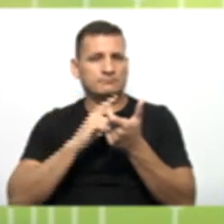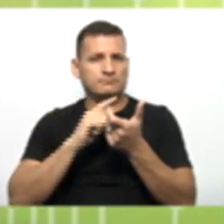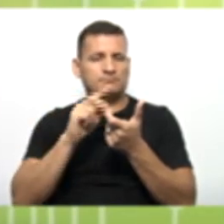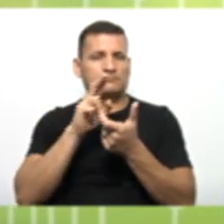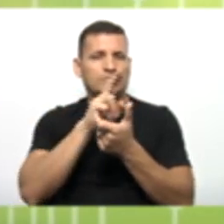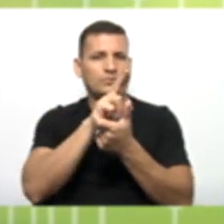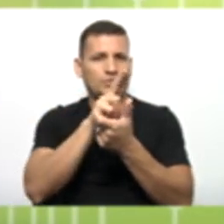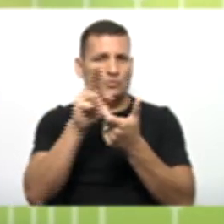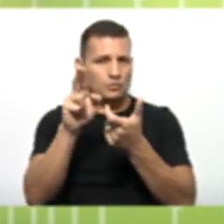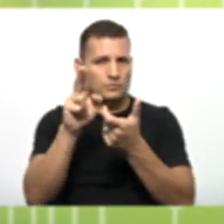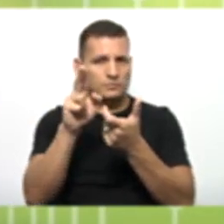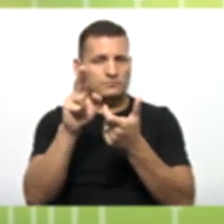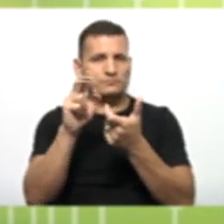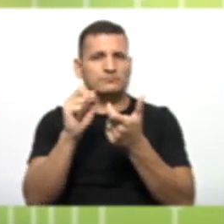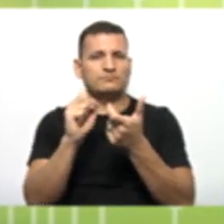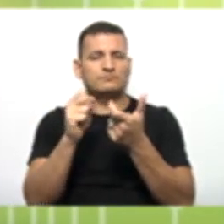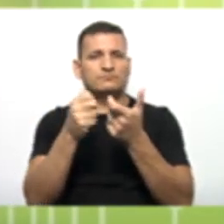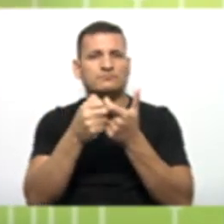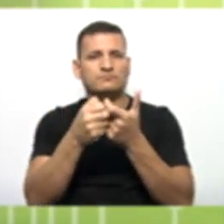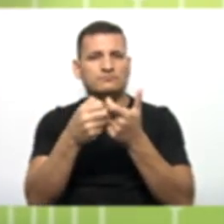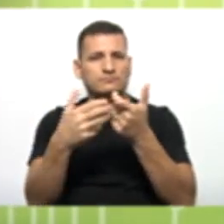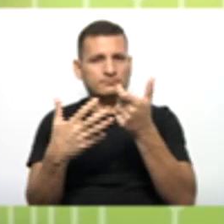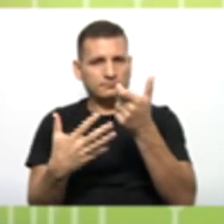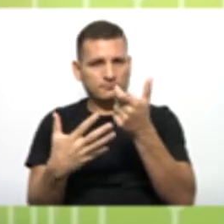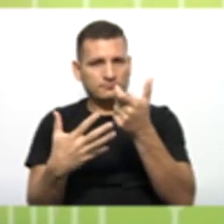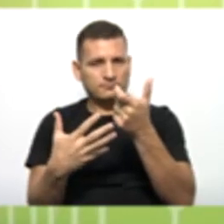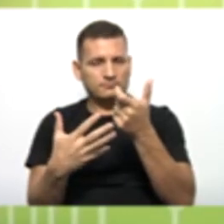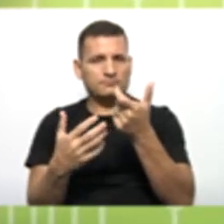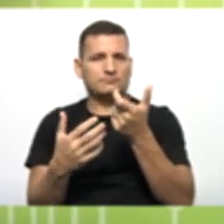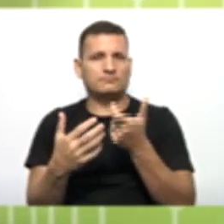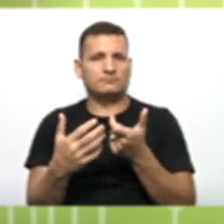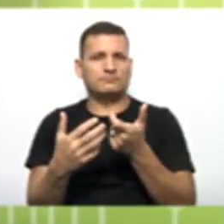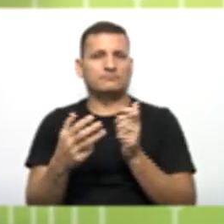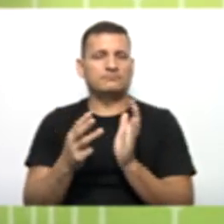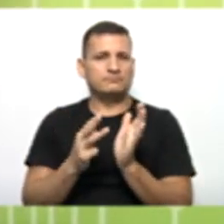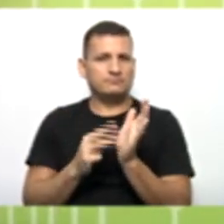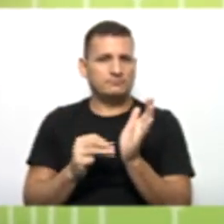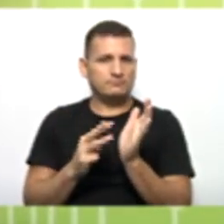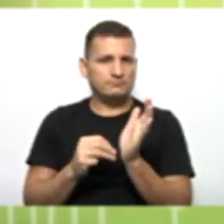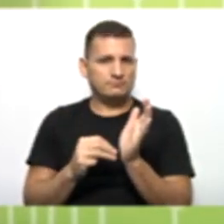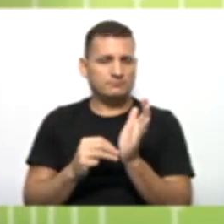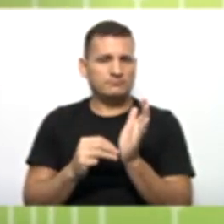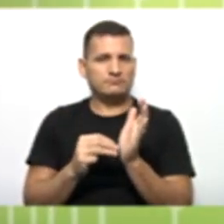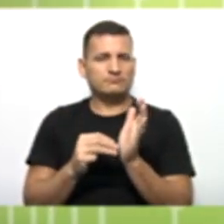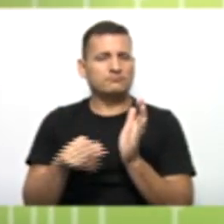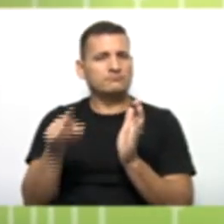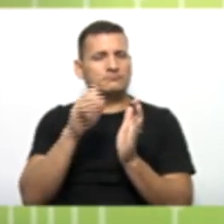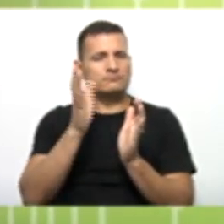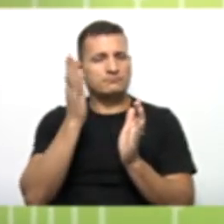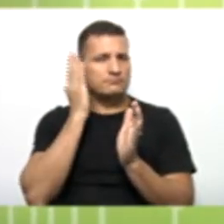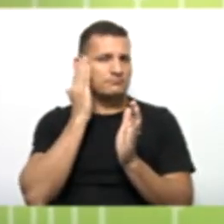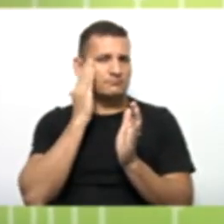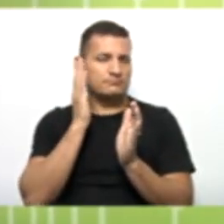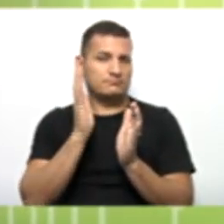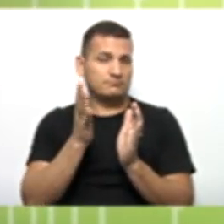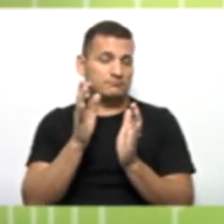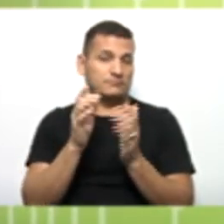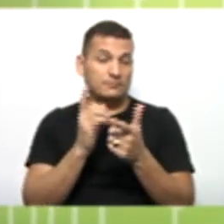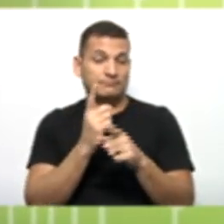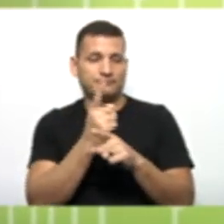nome, ela tem que ter o seu atributo e tem que ter o seu método. Isso você já vai se ligar e vai identificar que é uma